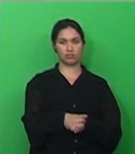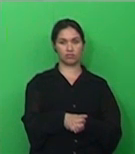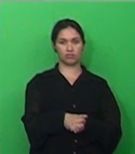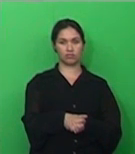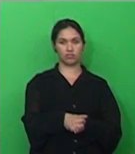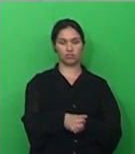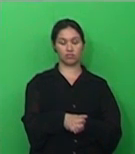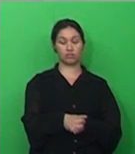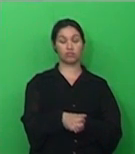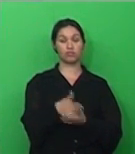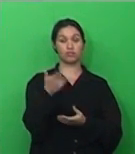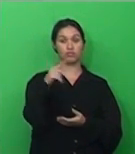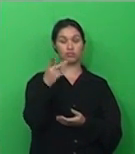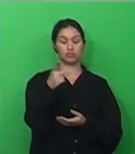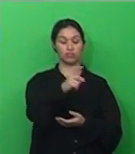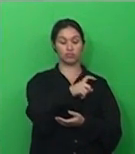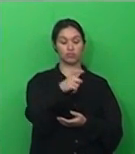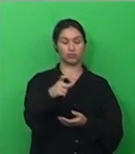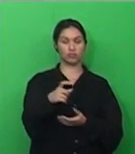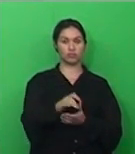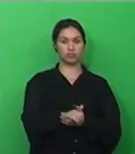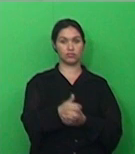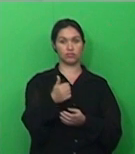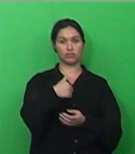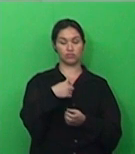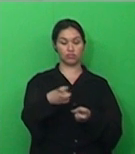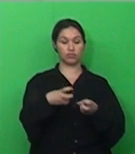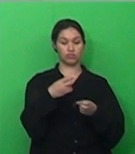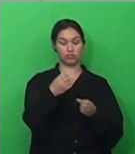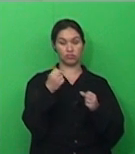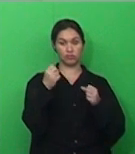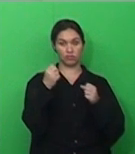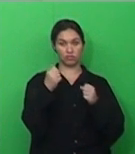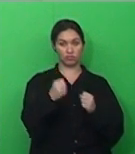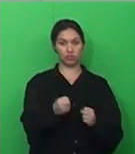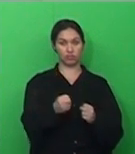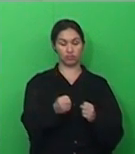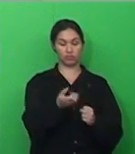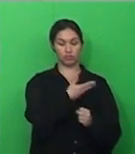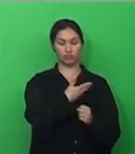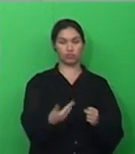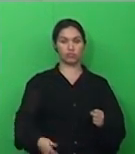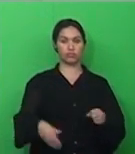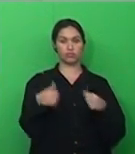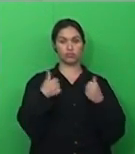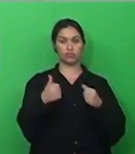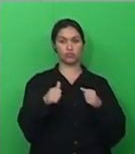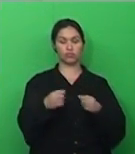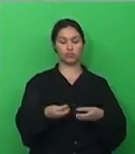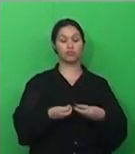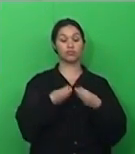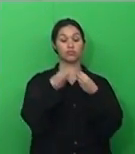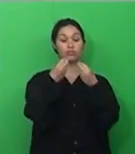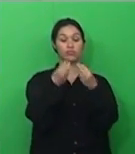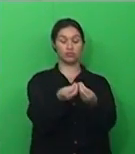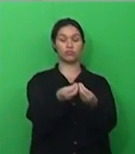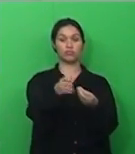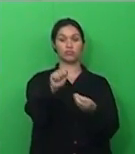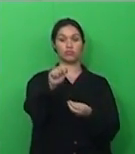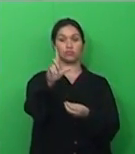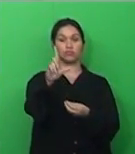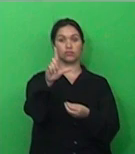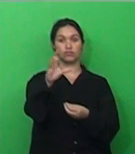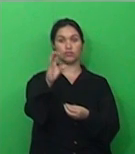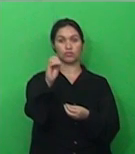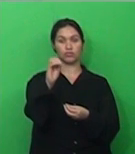Ratifico as suas palavras. Acho mesmo que o poder público tem que fazer um investimento forte e doar para as pessoas que não têm